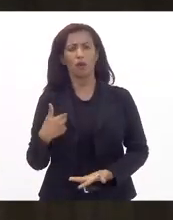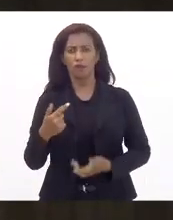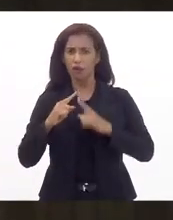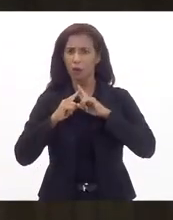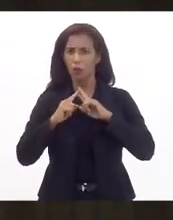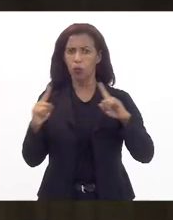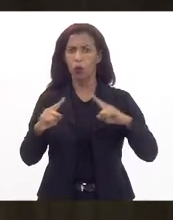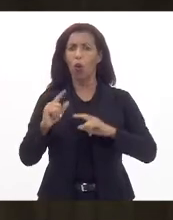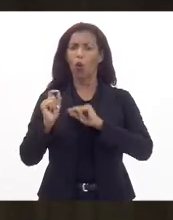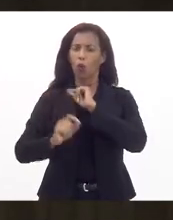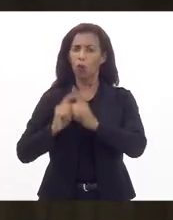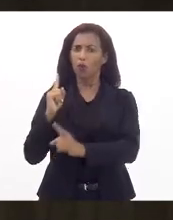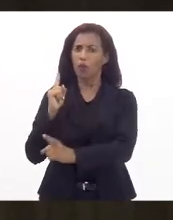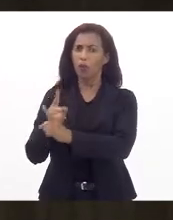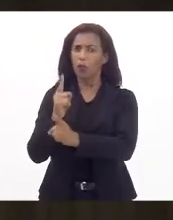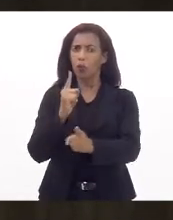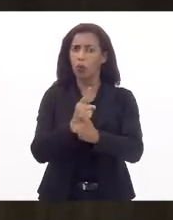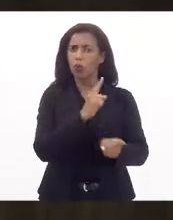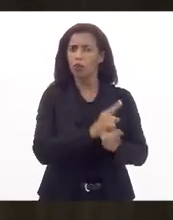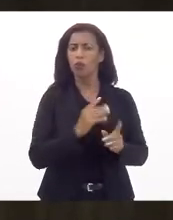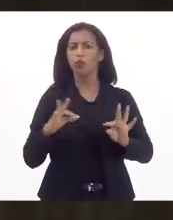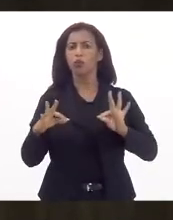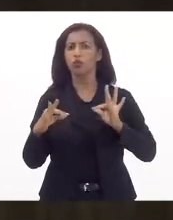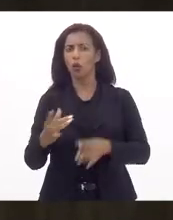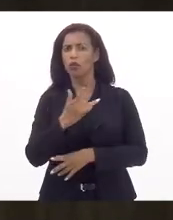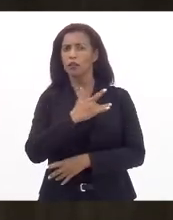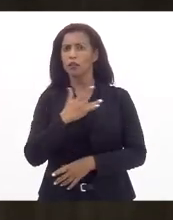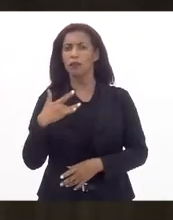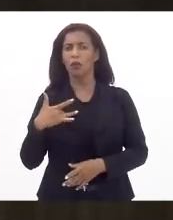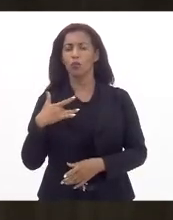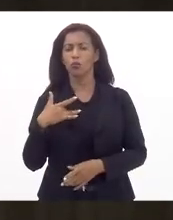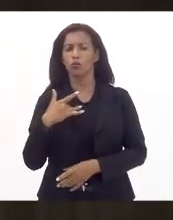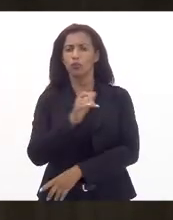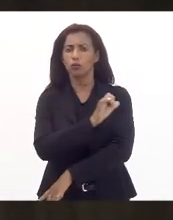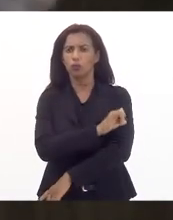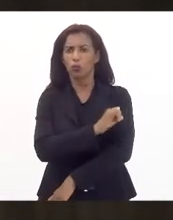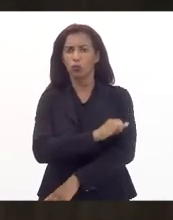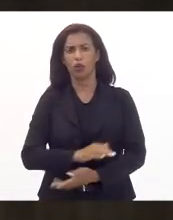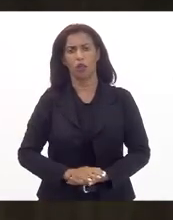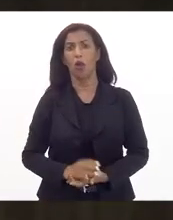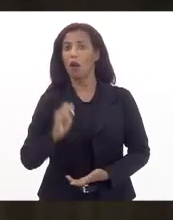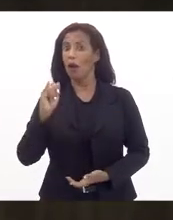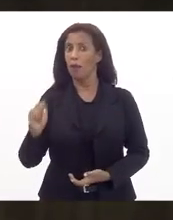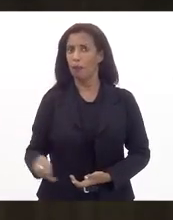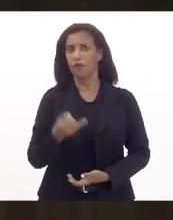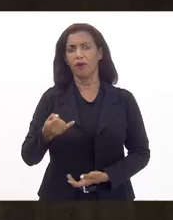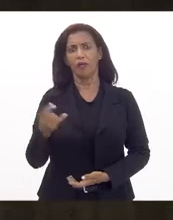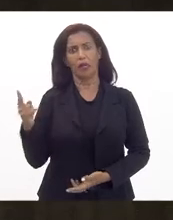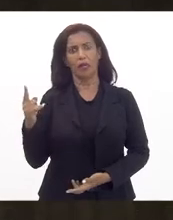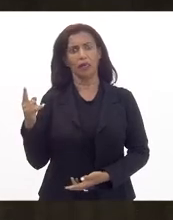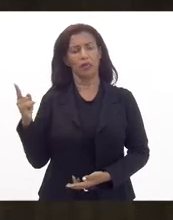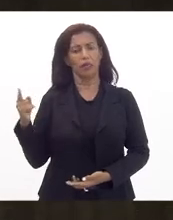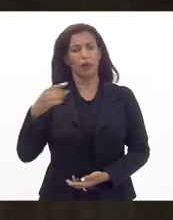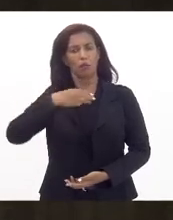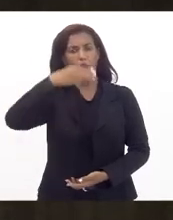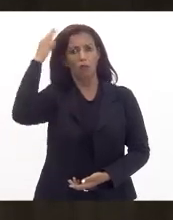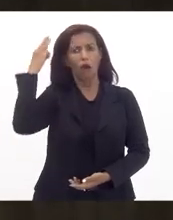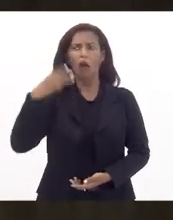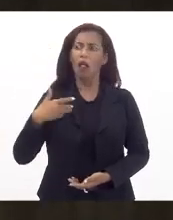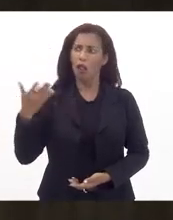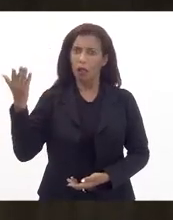relato do que eu venho encontrando e todos unidades anunciado em janeiro e peço que aproveitar a presença do livro O governo